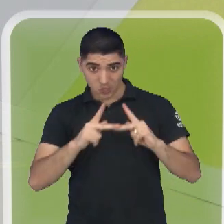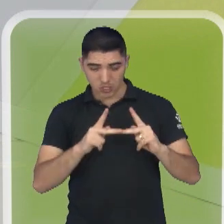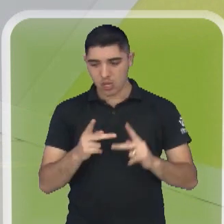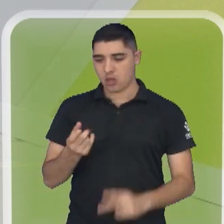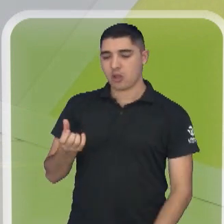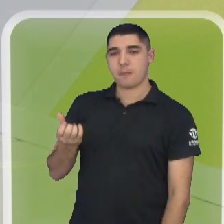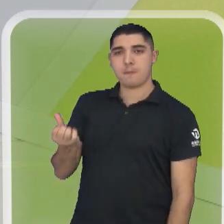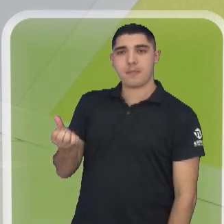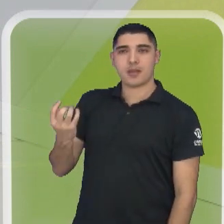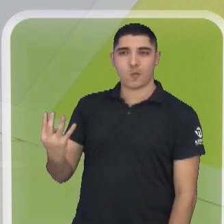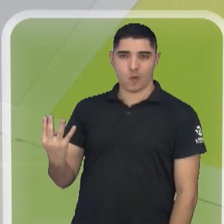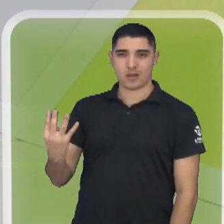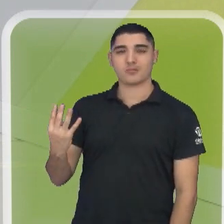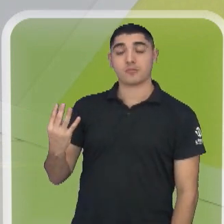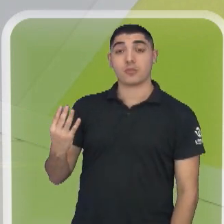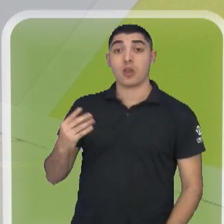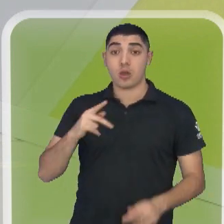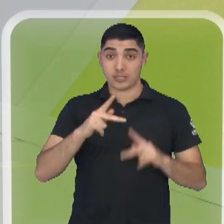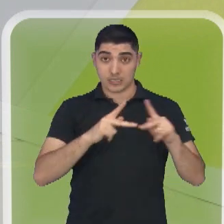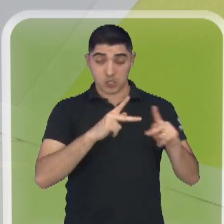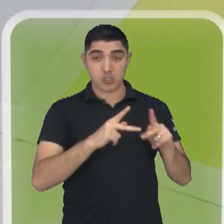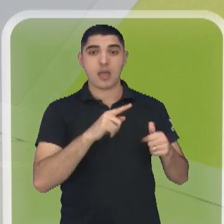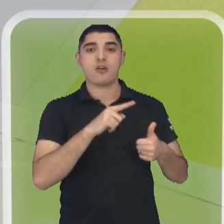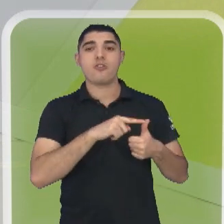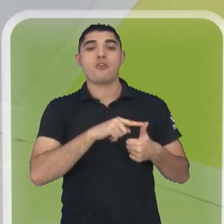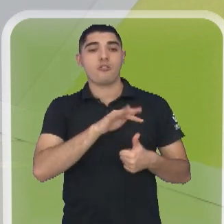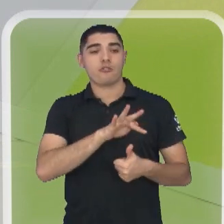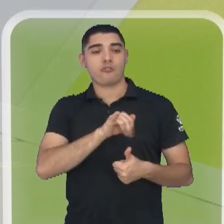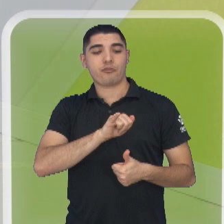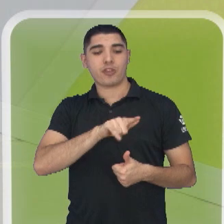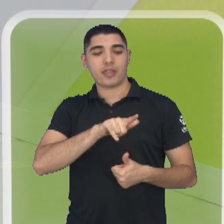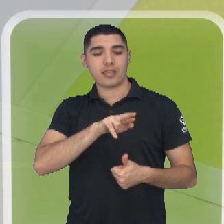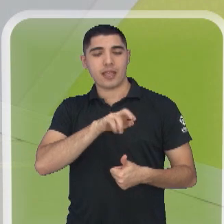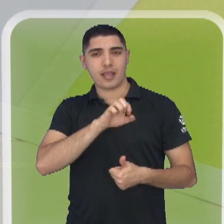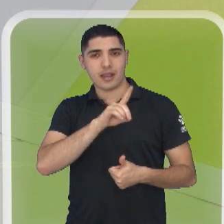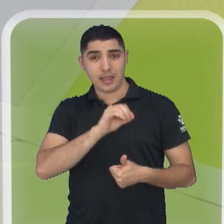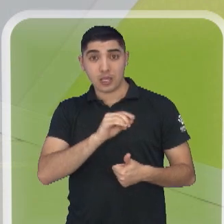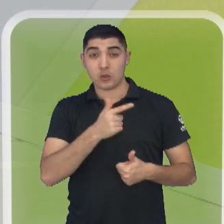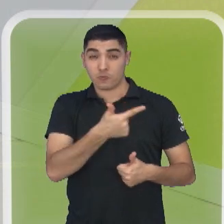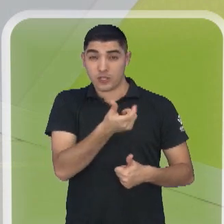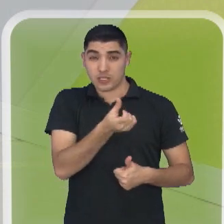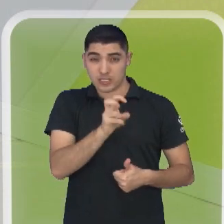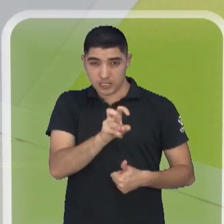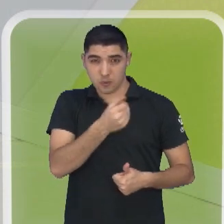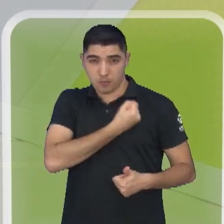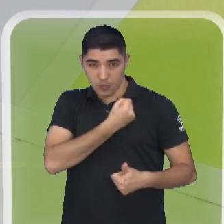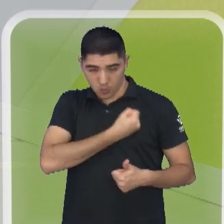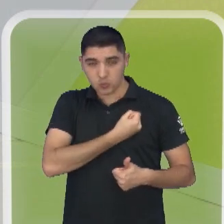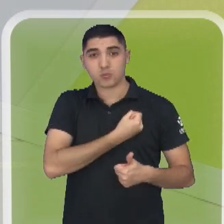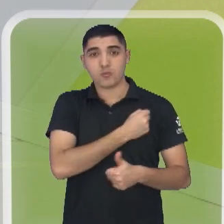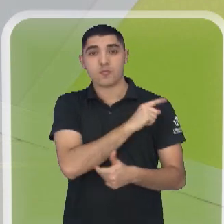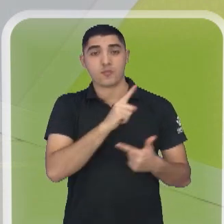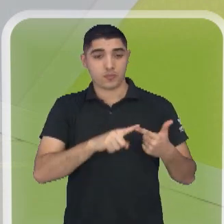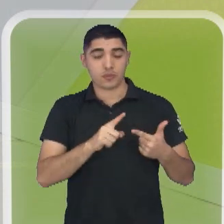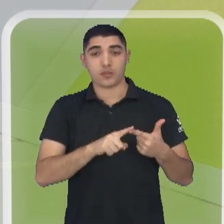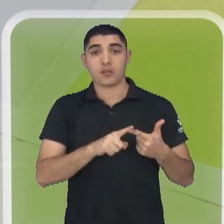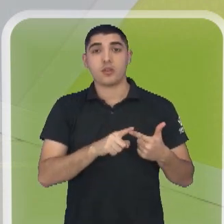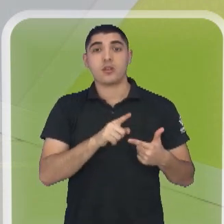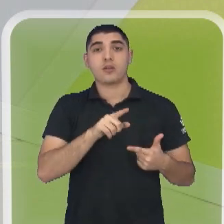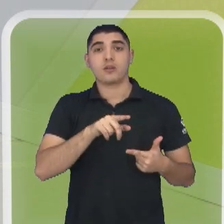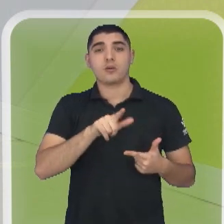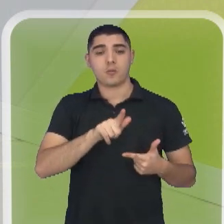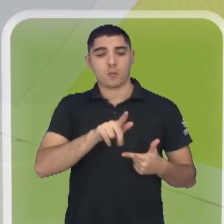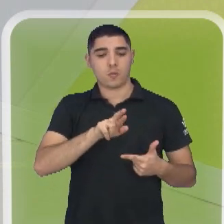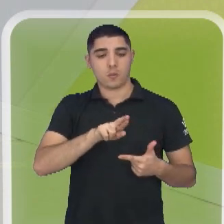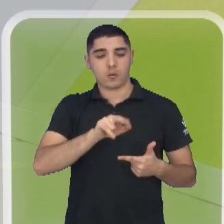do Cerrado. Destaque do São José, o Figueiredo novamente, 25 pontos, 3 rebotes, 8 assistências, seguido pelo Green